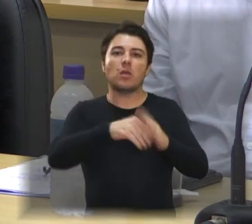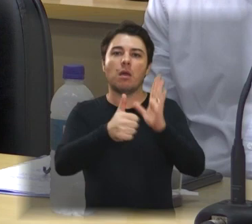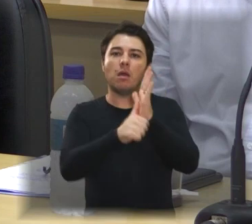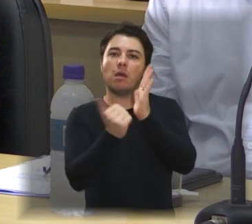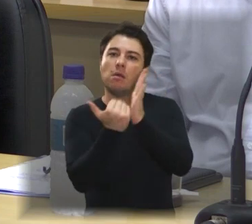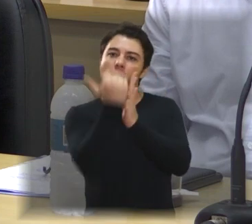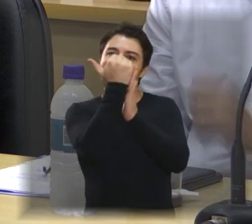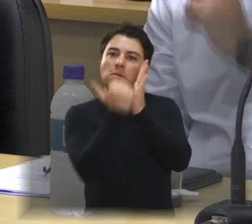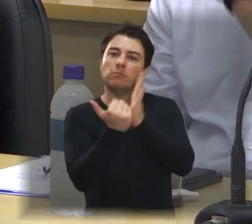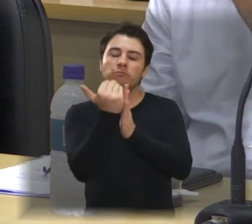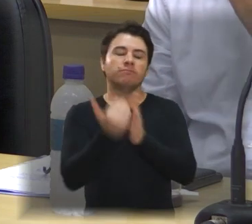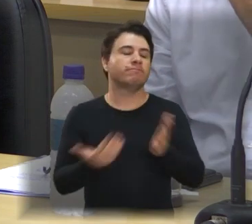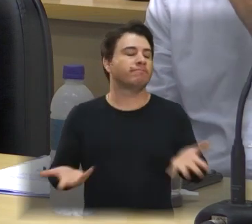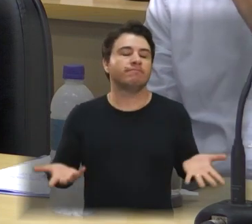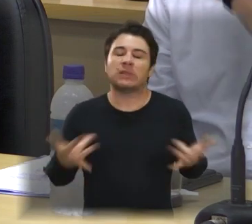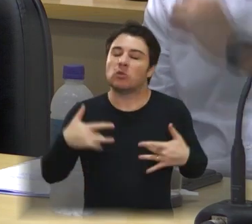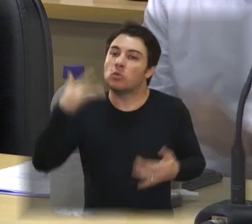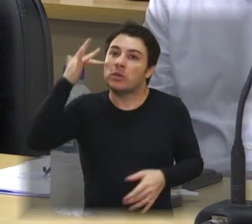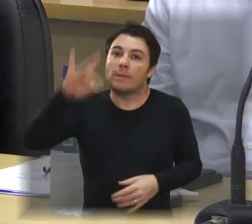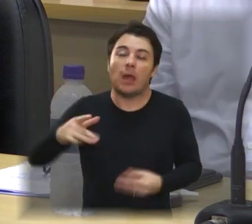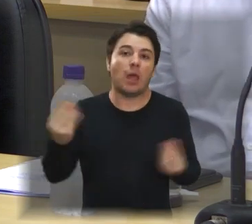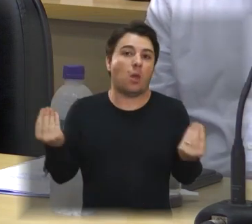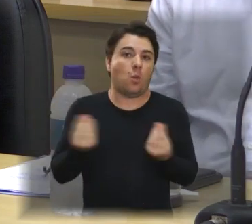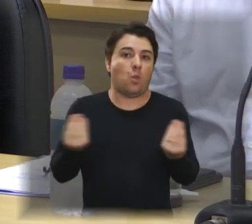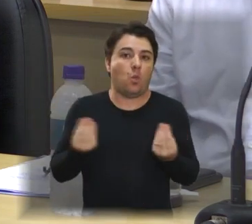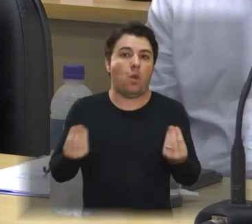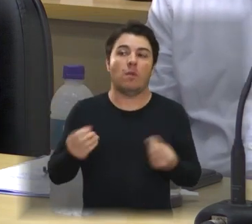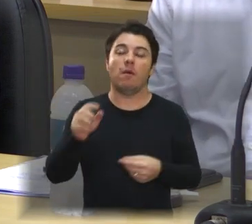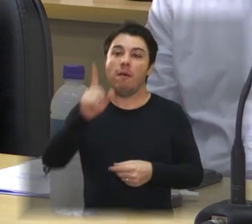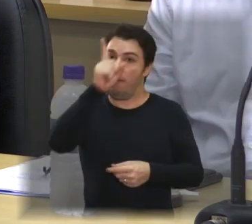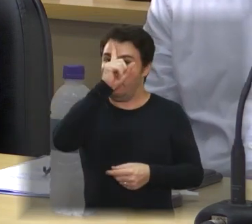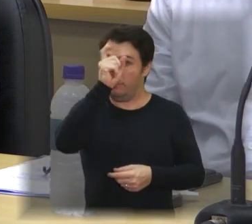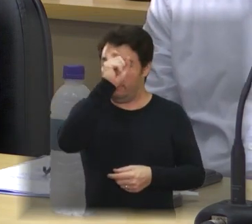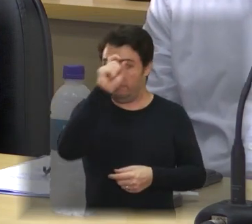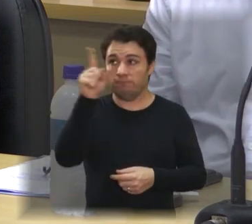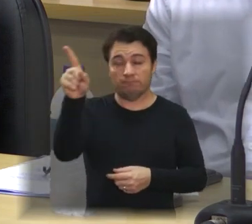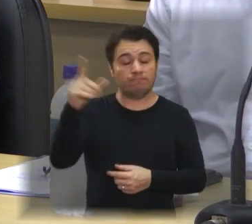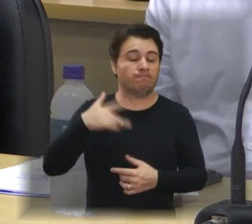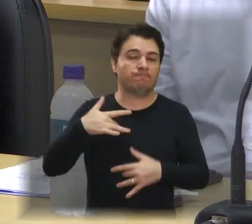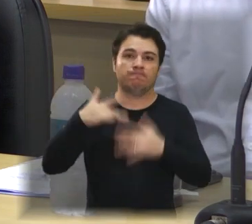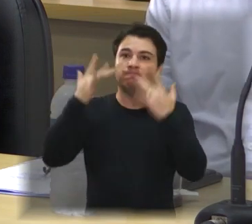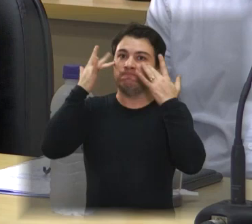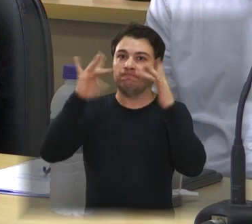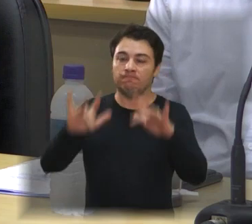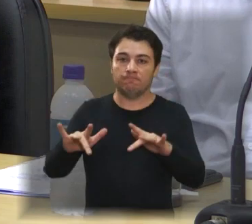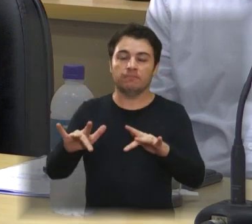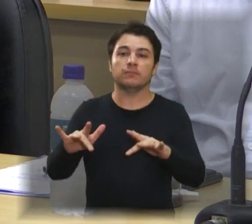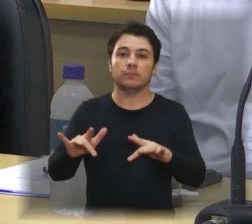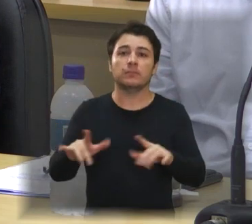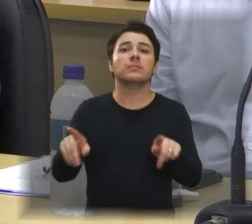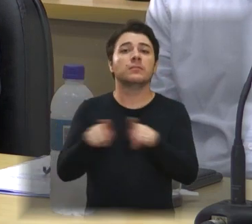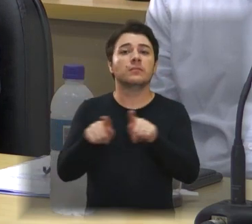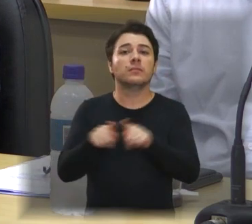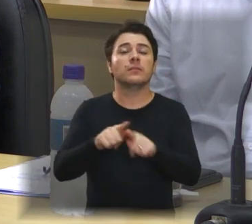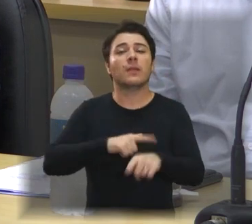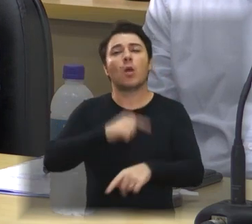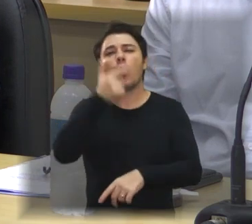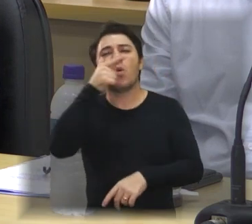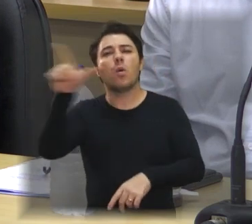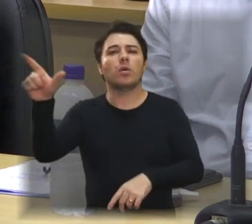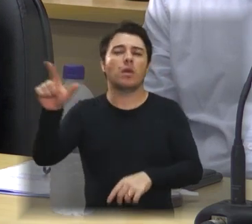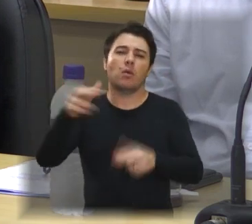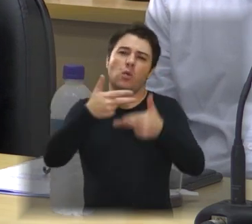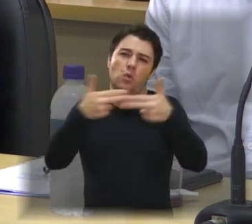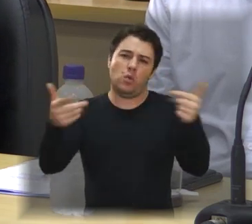não sabemos a situações às vezes até o que acontece em hospitais lan e Outros tantos